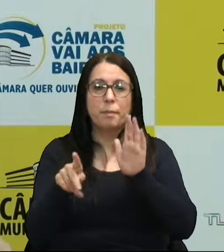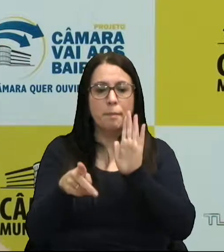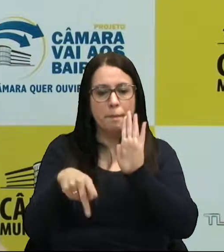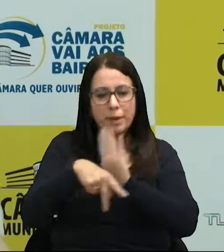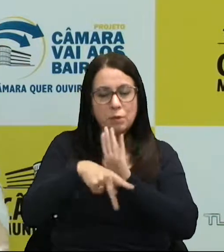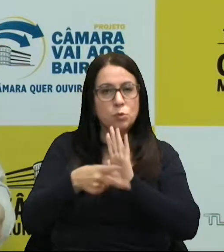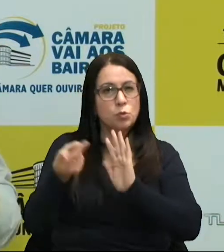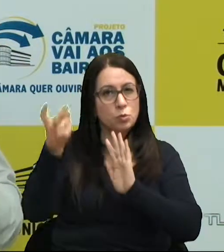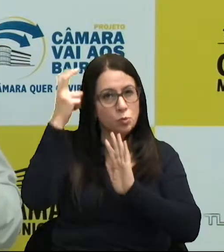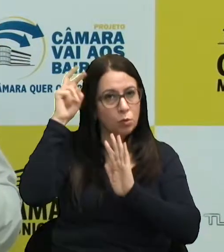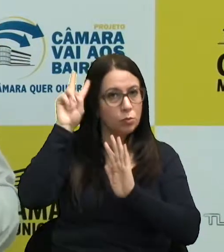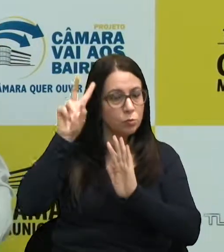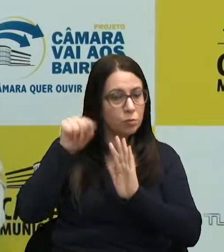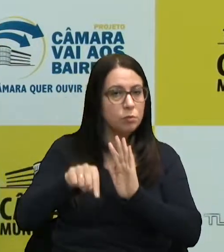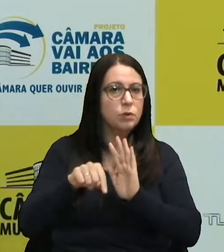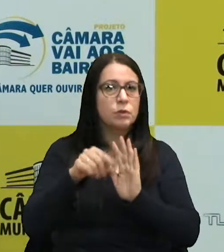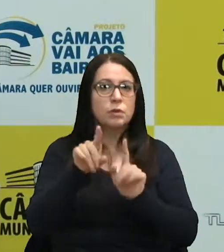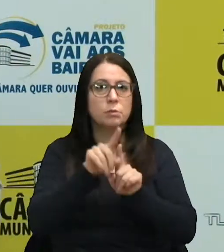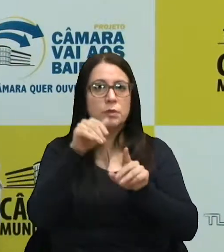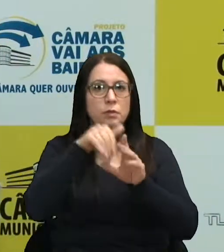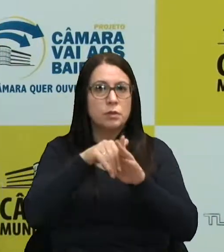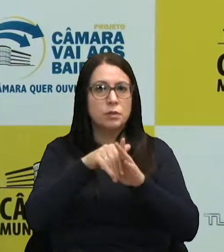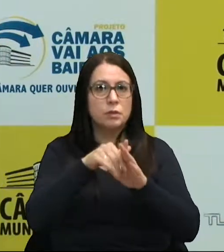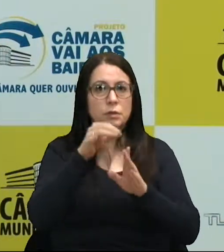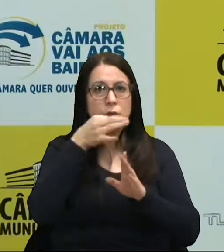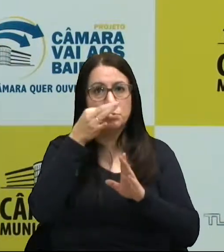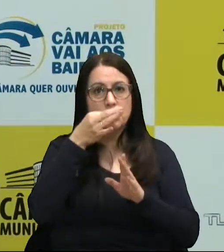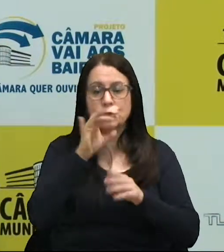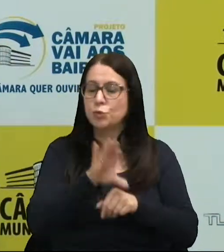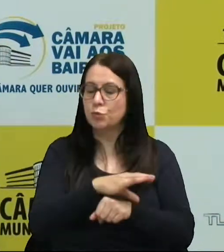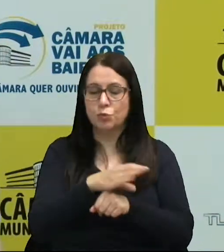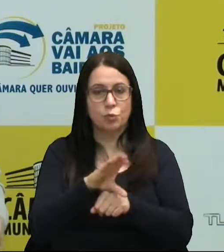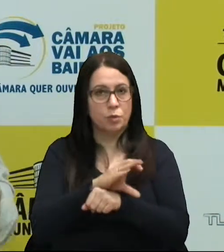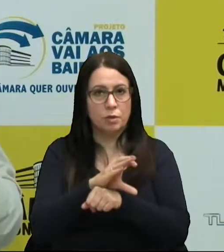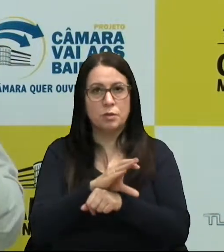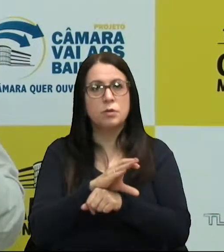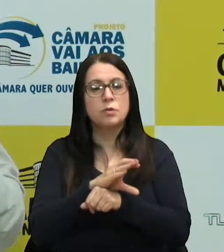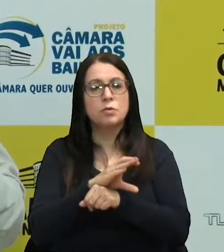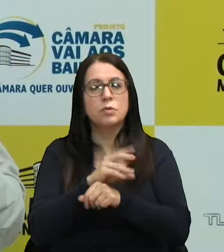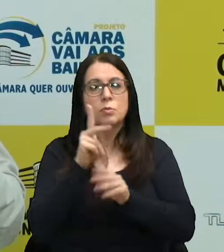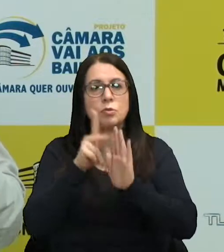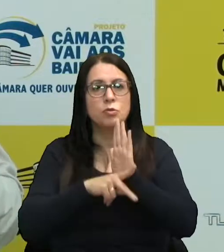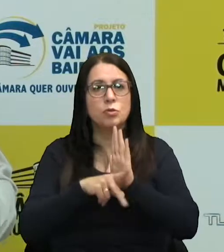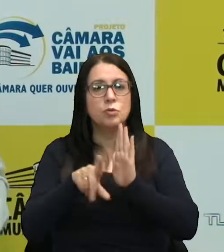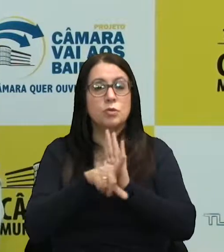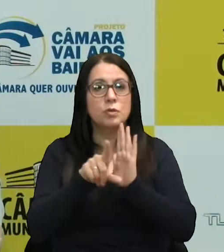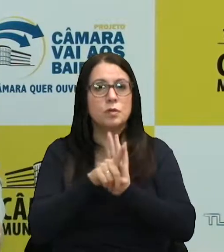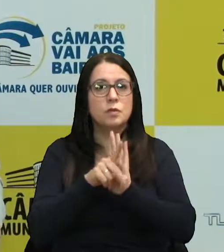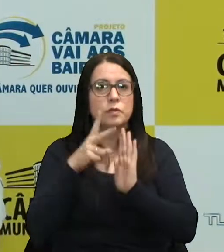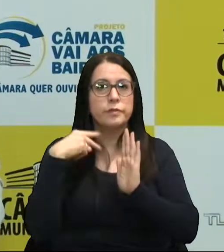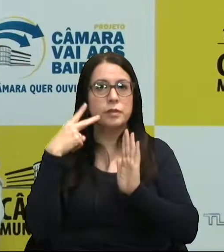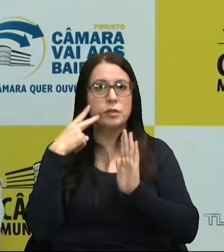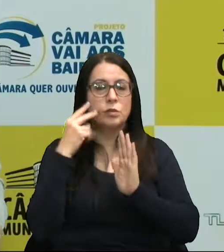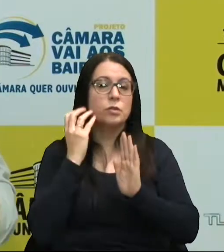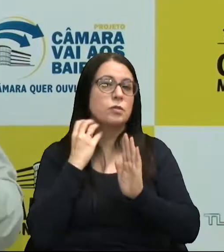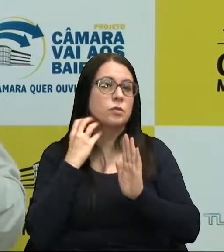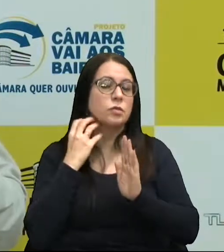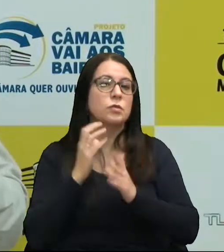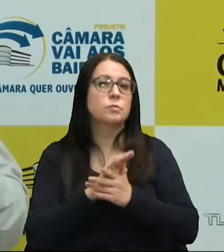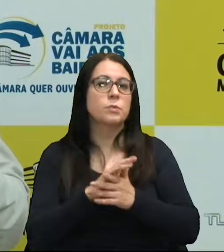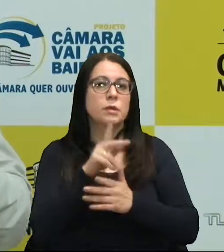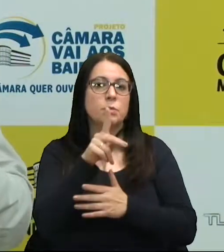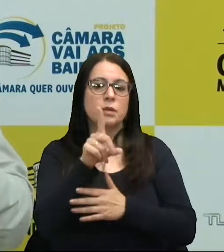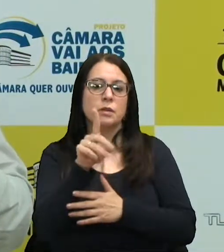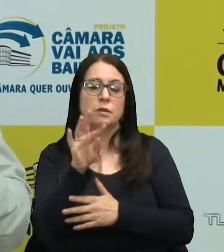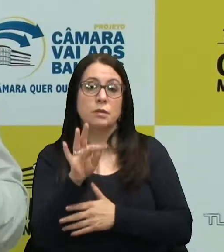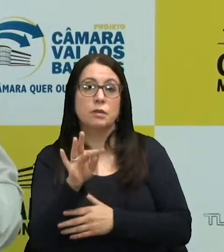e Cultural. Também teremos em votação parecer pela inconstitucionalidade de projeto de lei de autoria do vereador Ricardo Daneluz, do